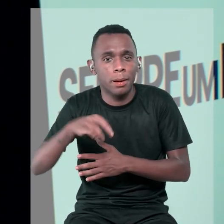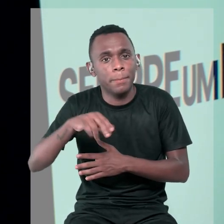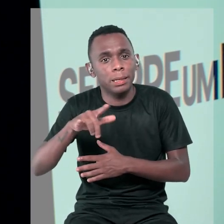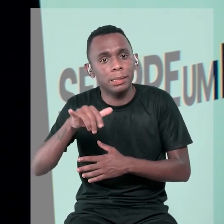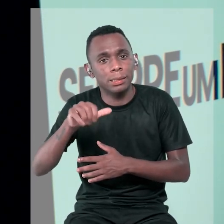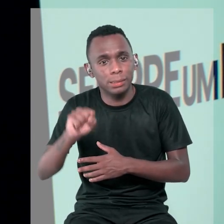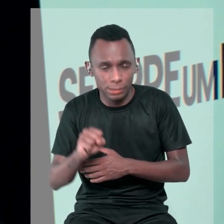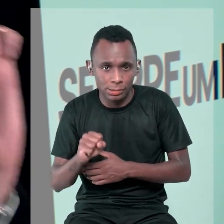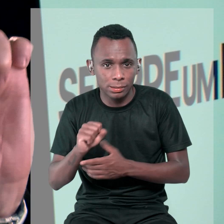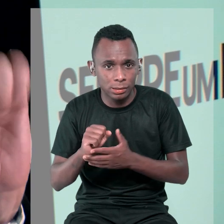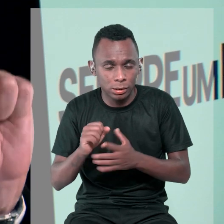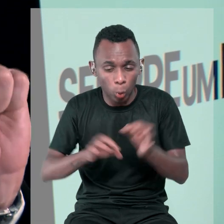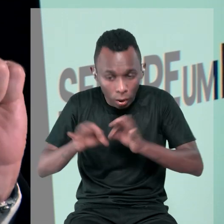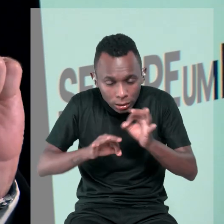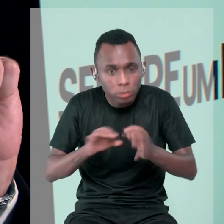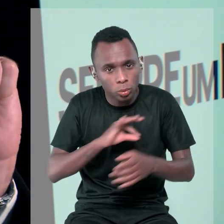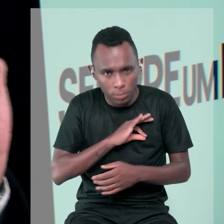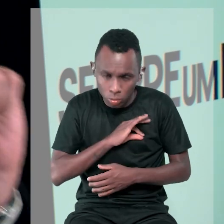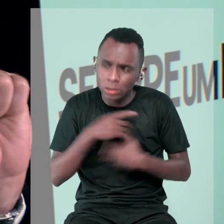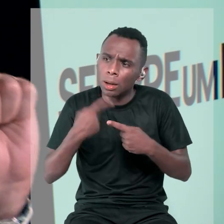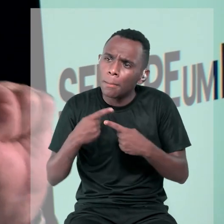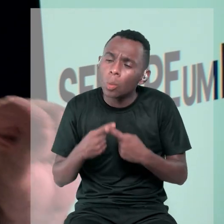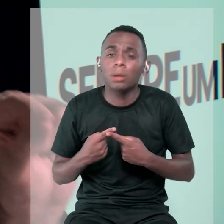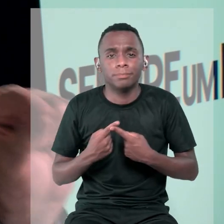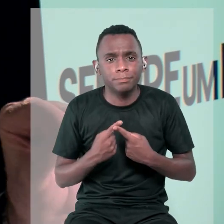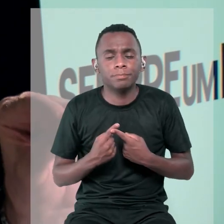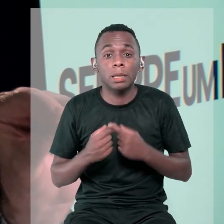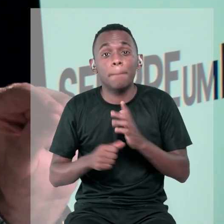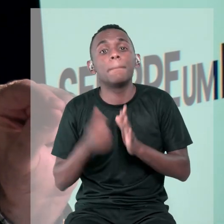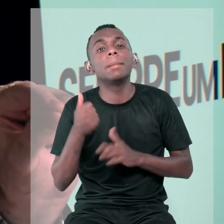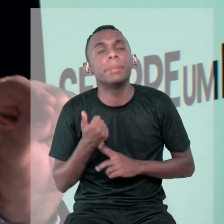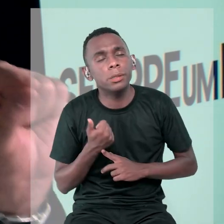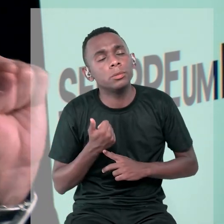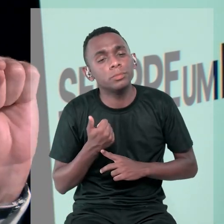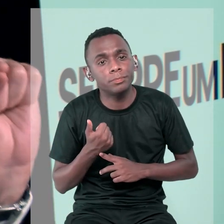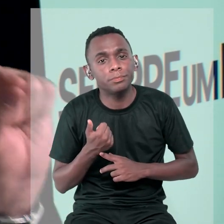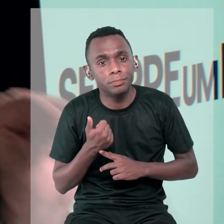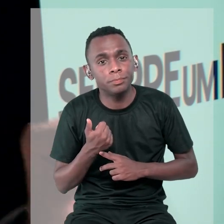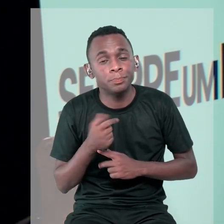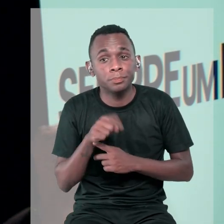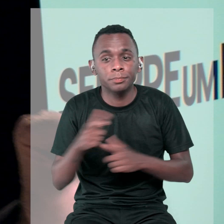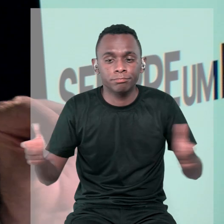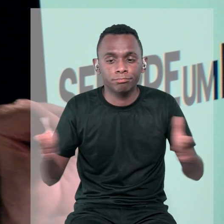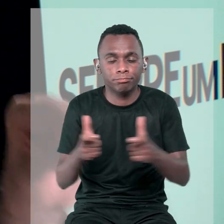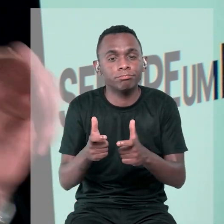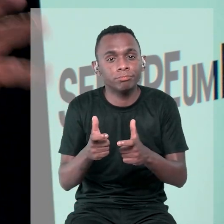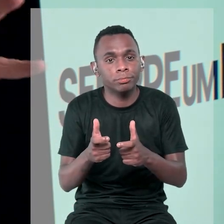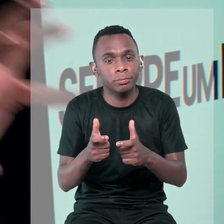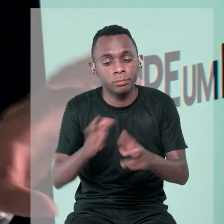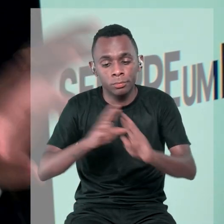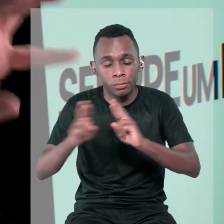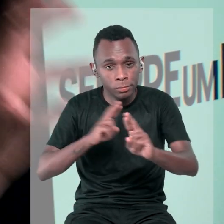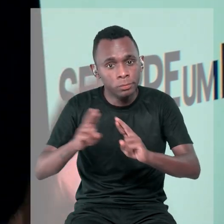milícias implicavam, em um primeiro lugar, né, numa diminuição da relação